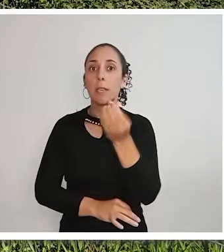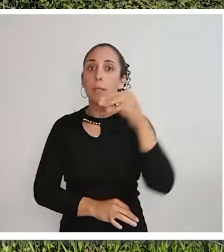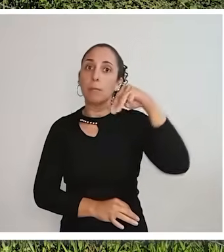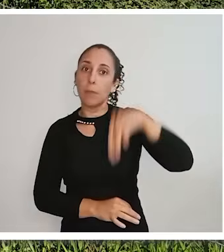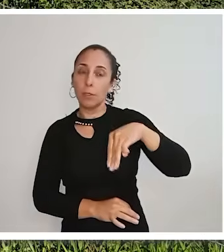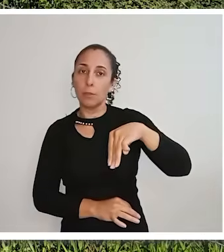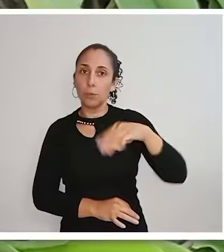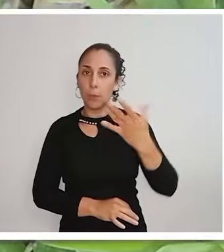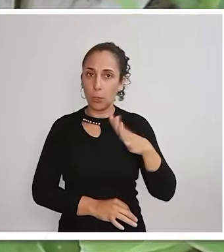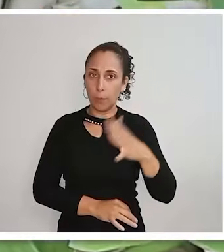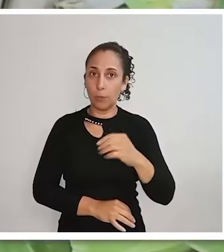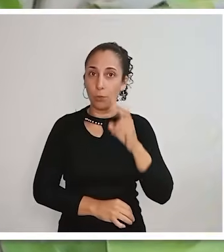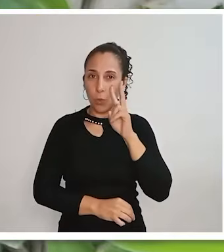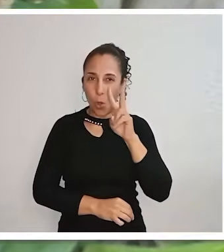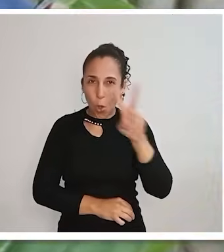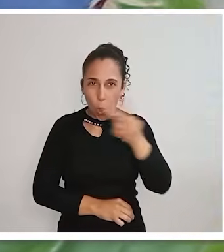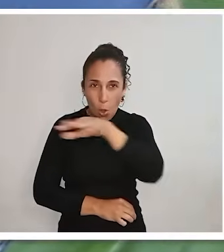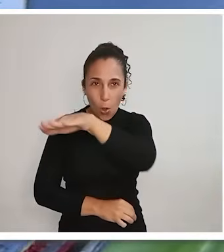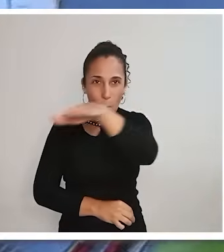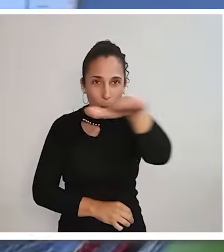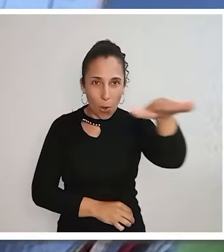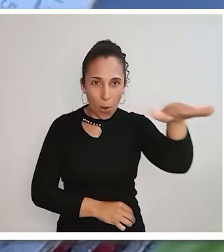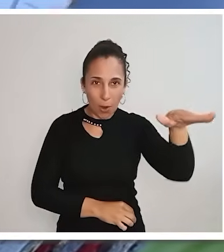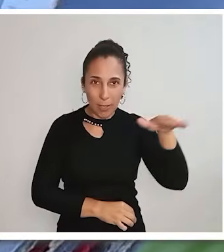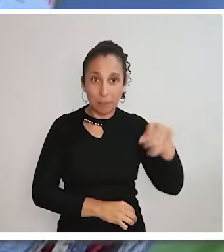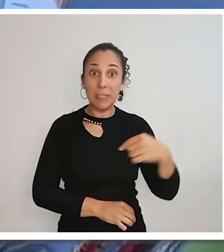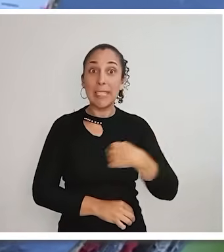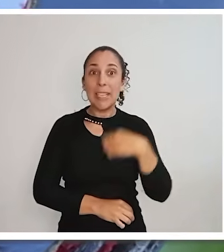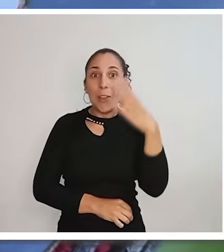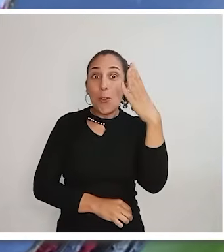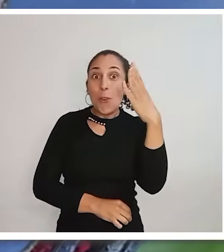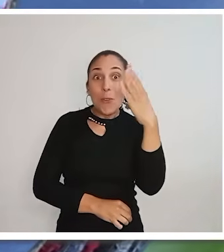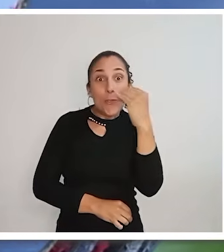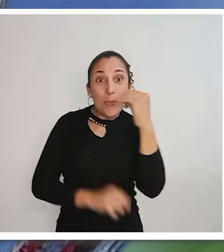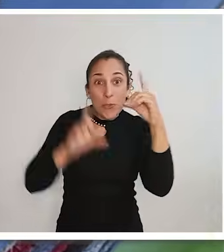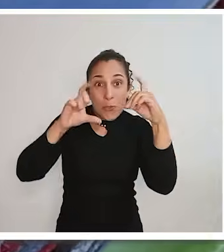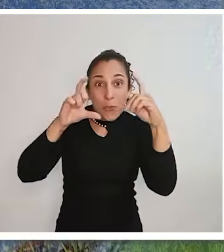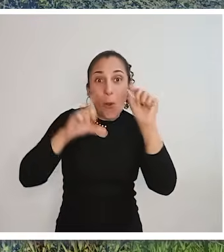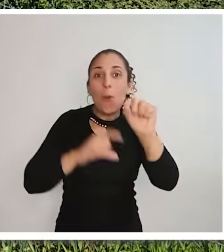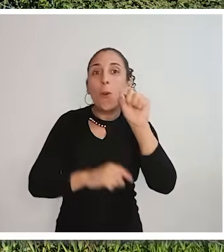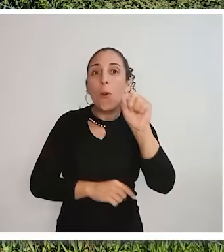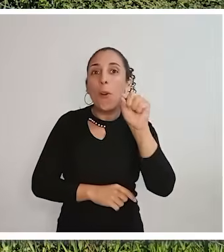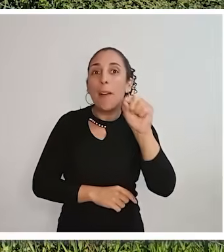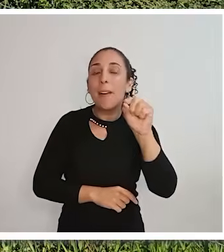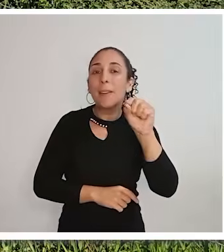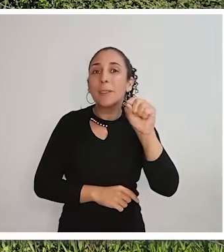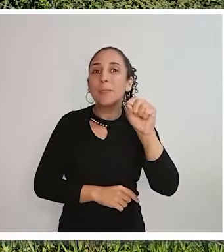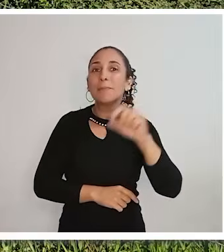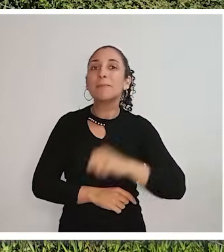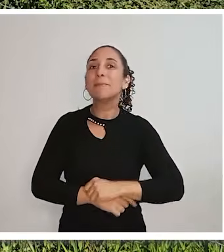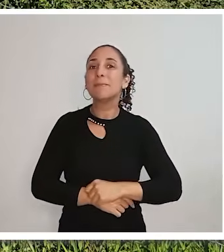560 metros de altitude e olha a vista que se tem daqui. E adivinha o que eu estou fotografando?